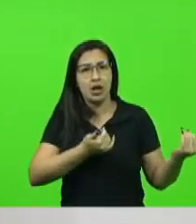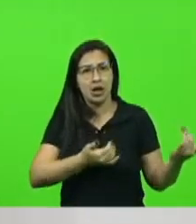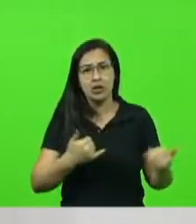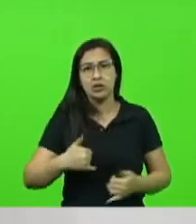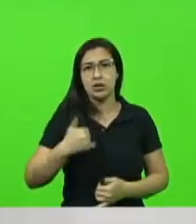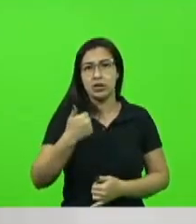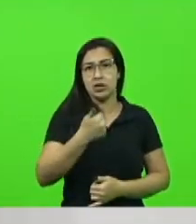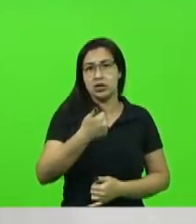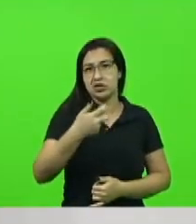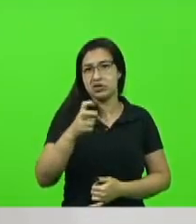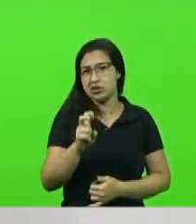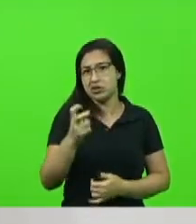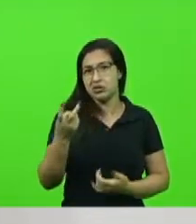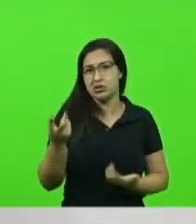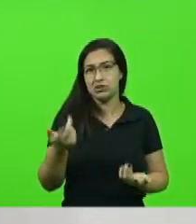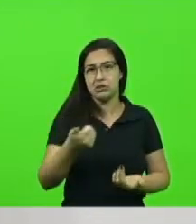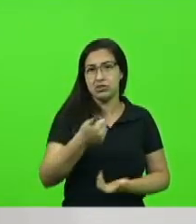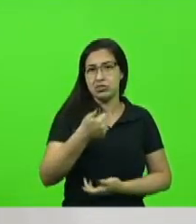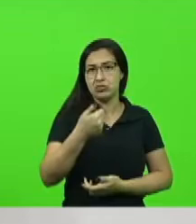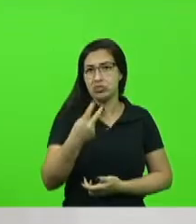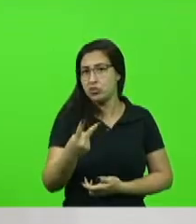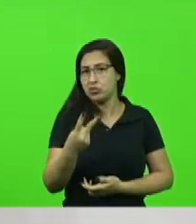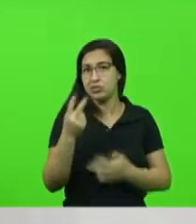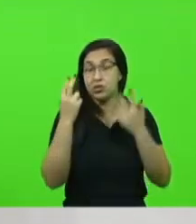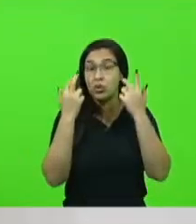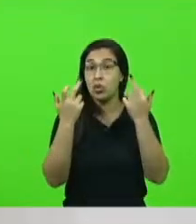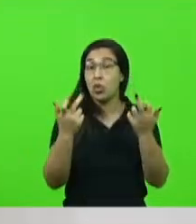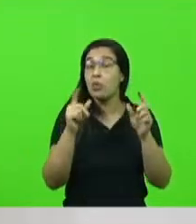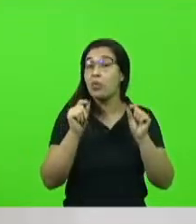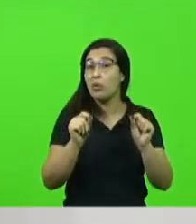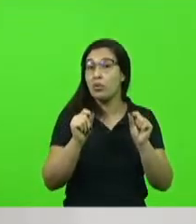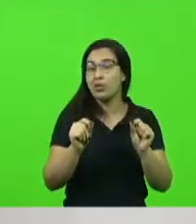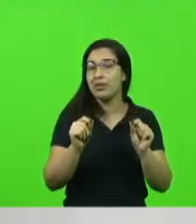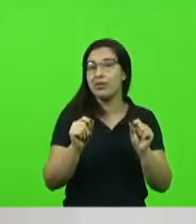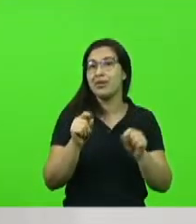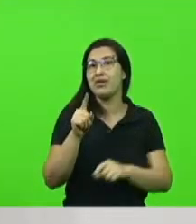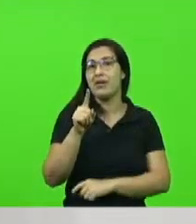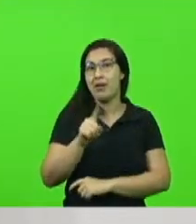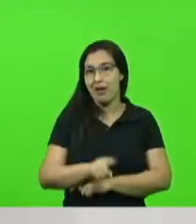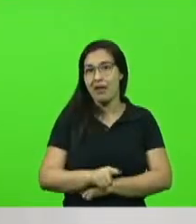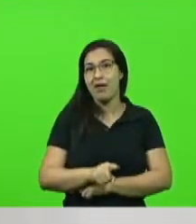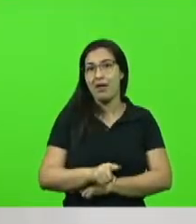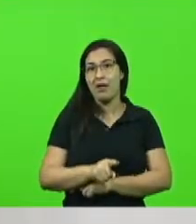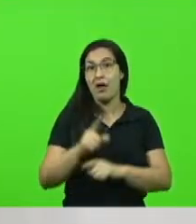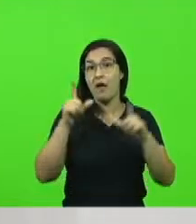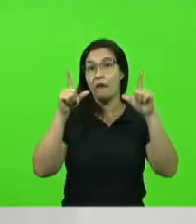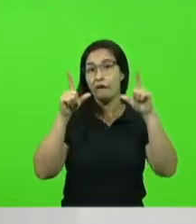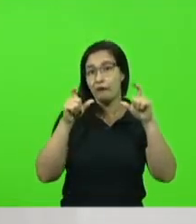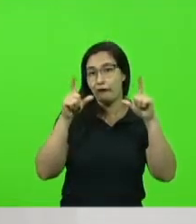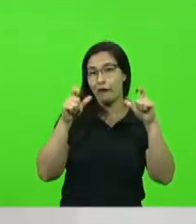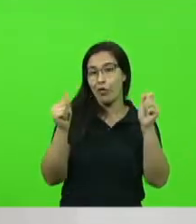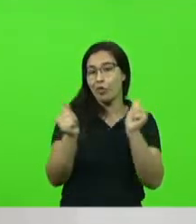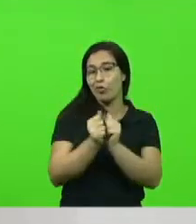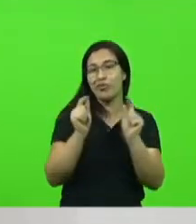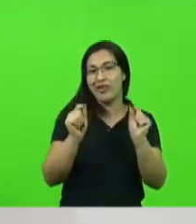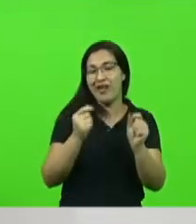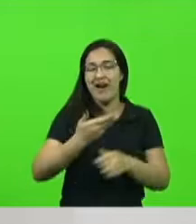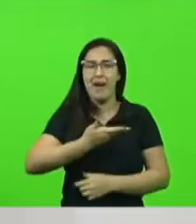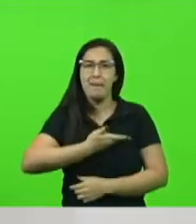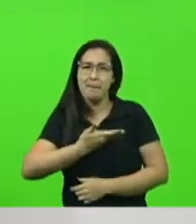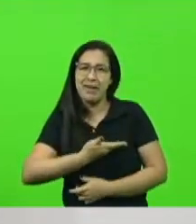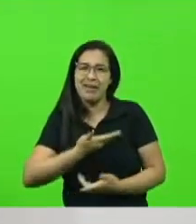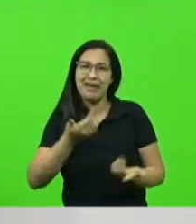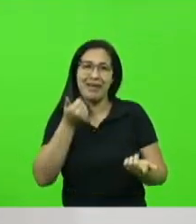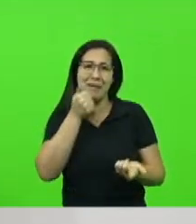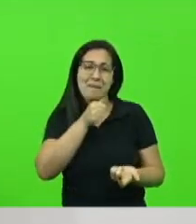15, 16 anos, o normal seria foto com amigas, foto com os pais,